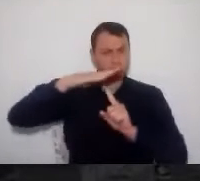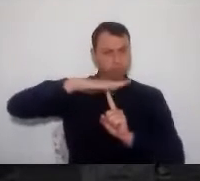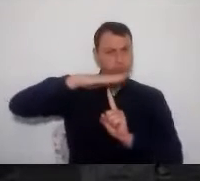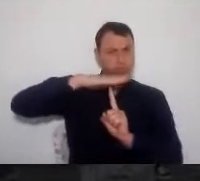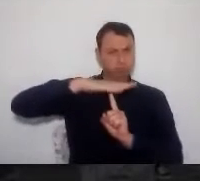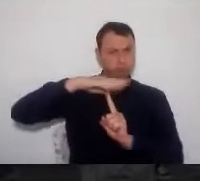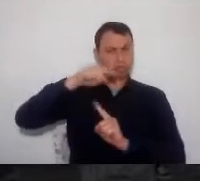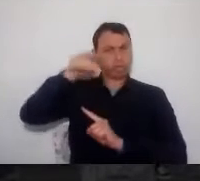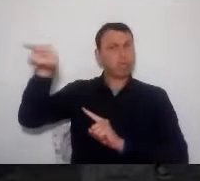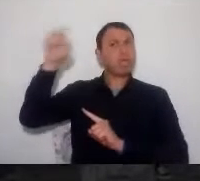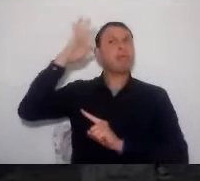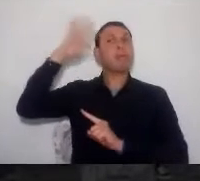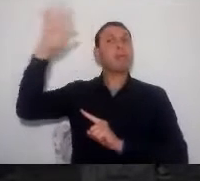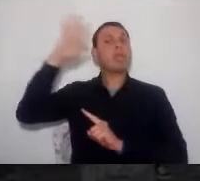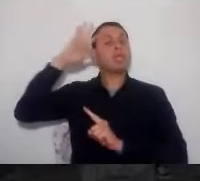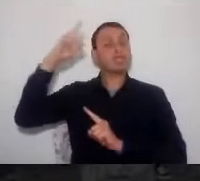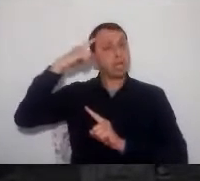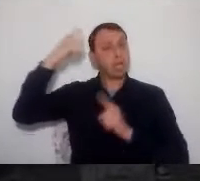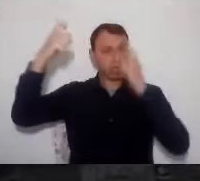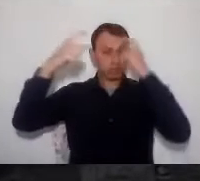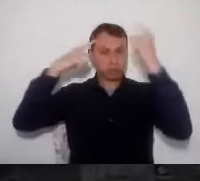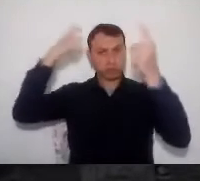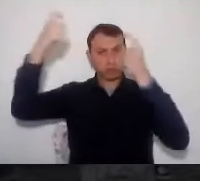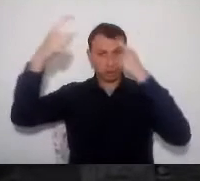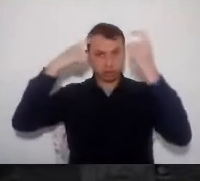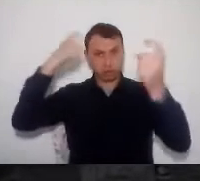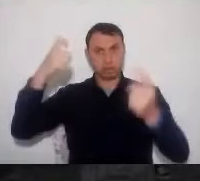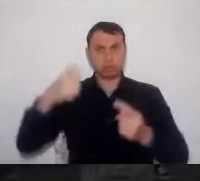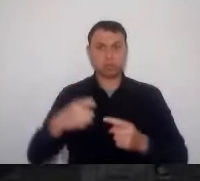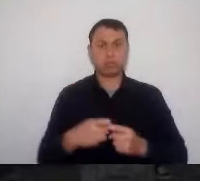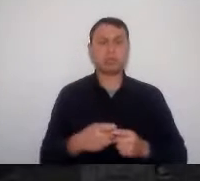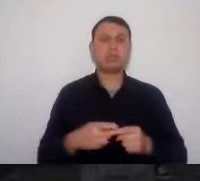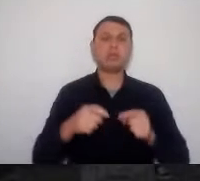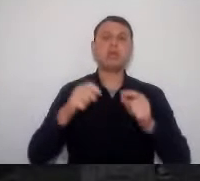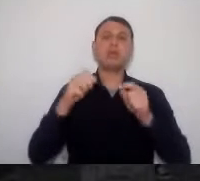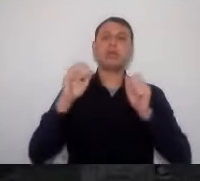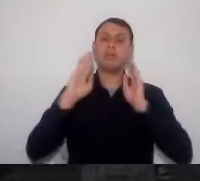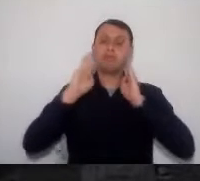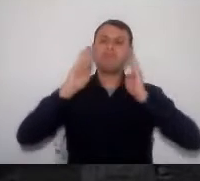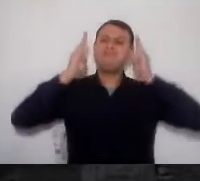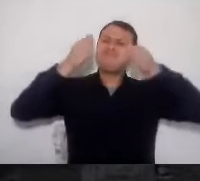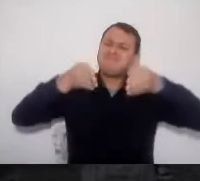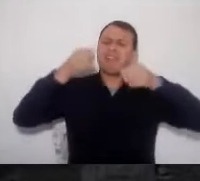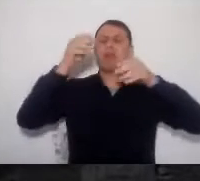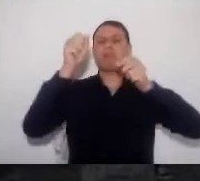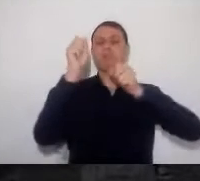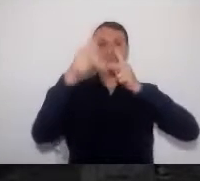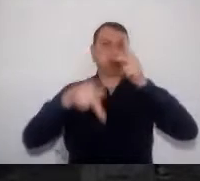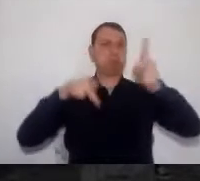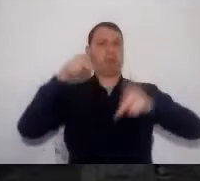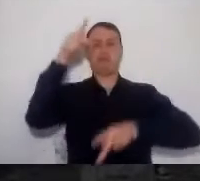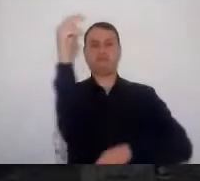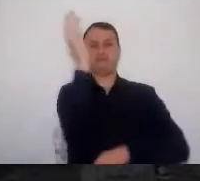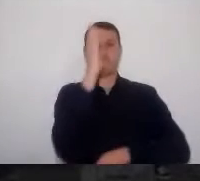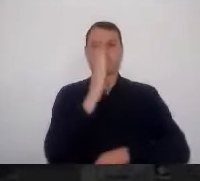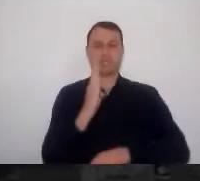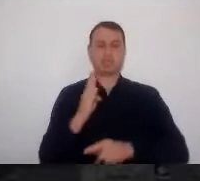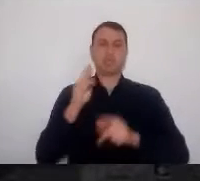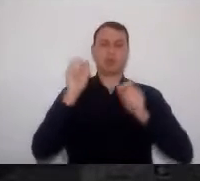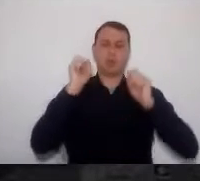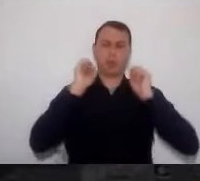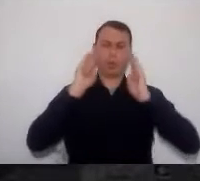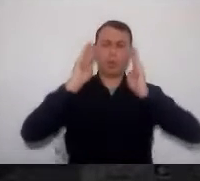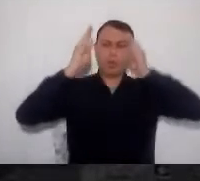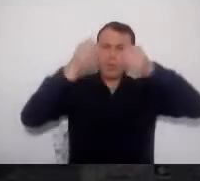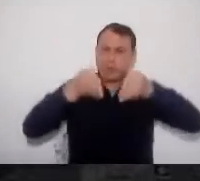a respeito das principais saídas para o povo paranaense e para o povo brasileiro. Tenho certeza que a participação deles